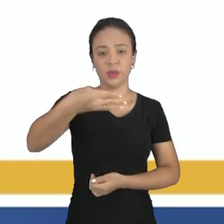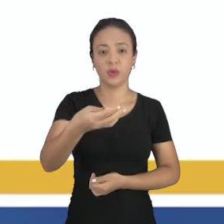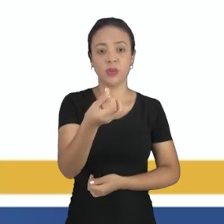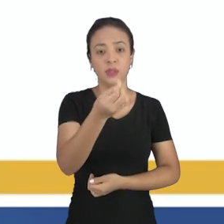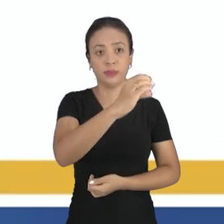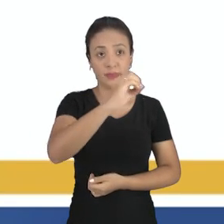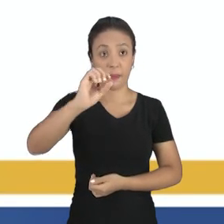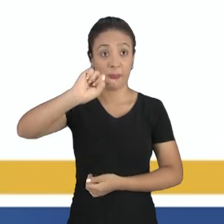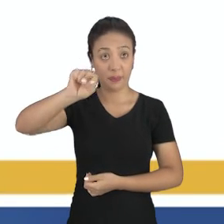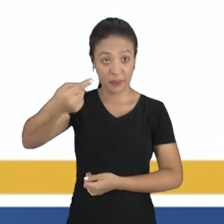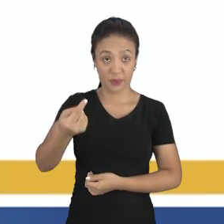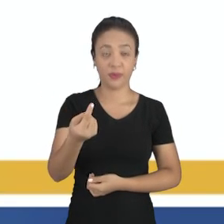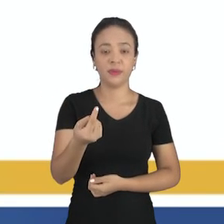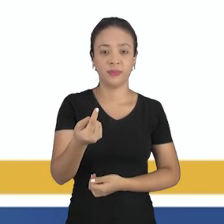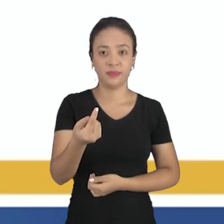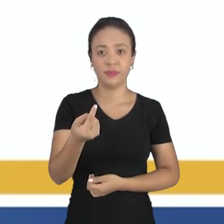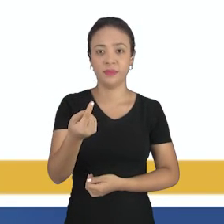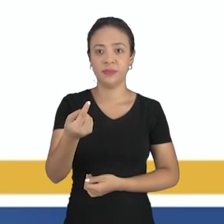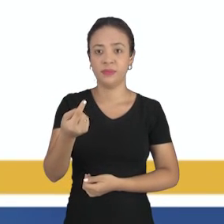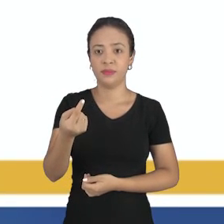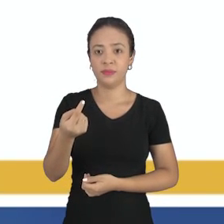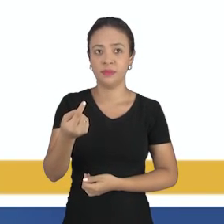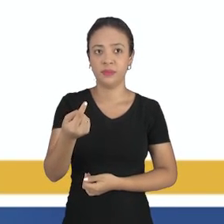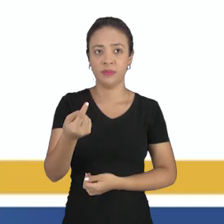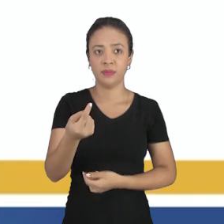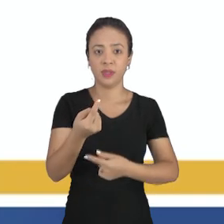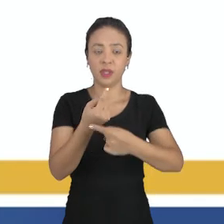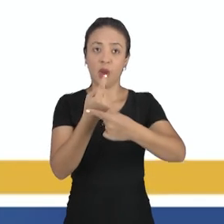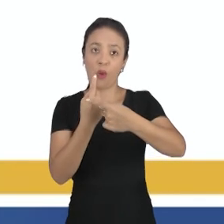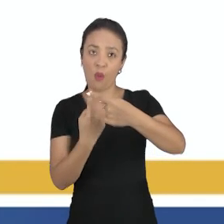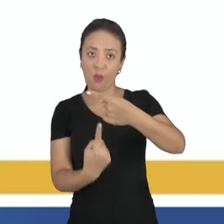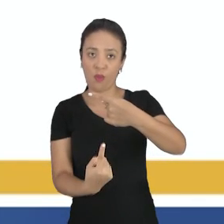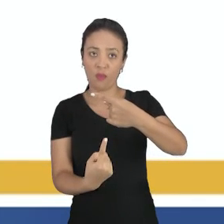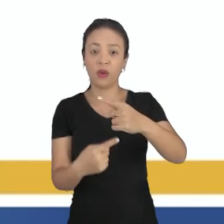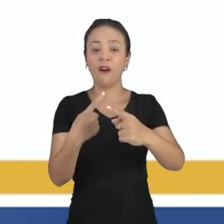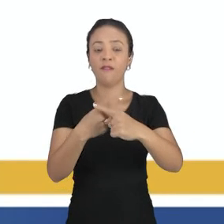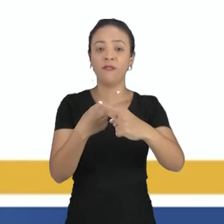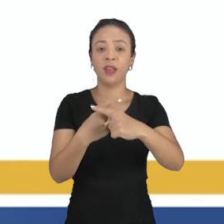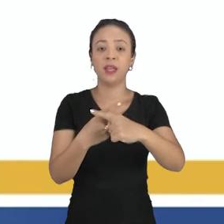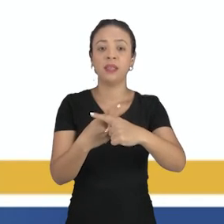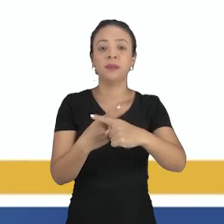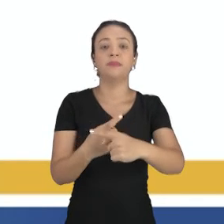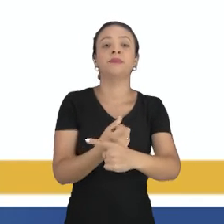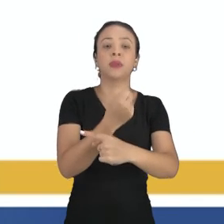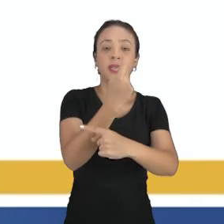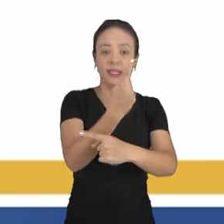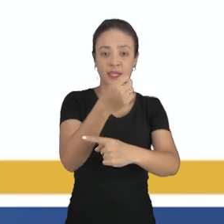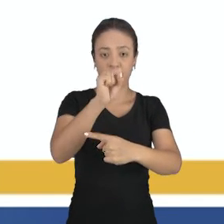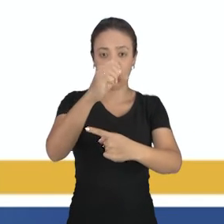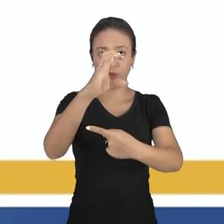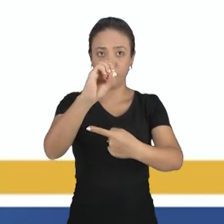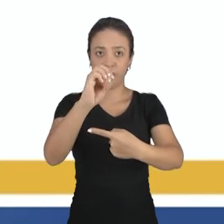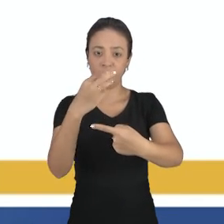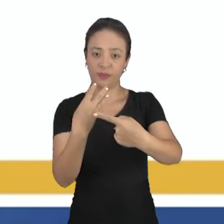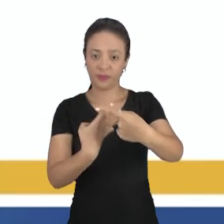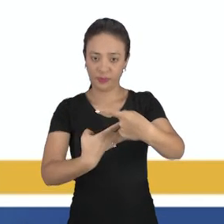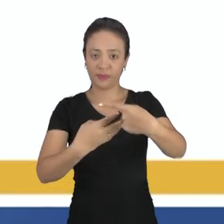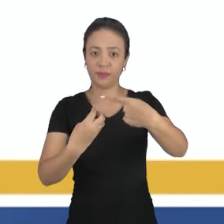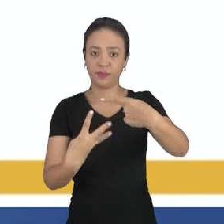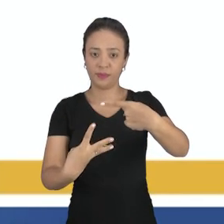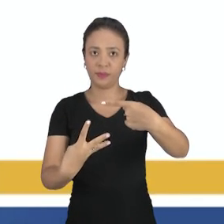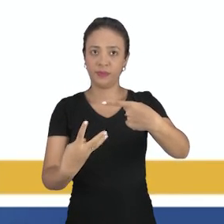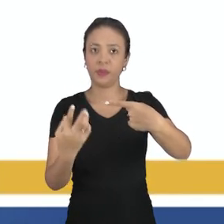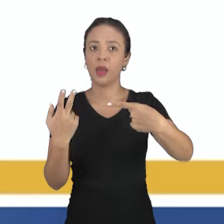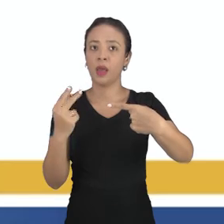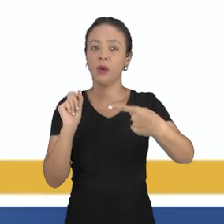seiscentos mil é sobre um vezes 180 sobre 43 que é